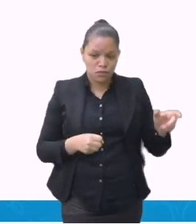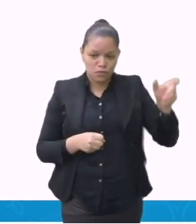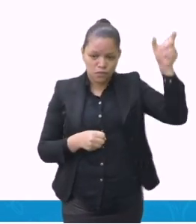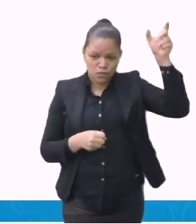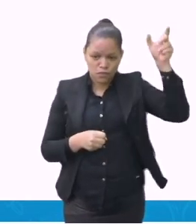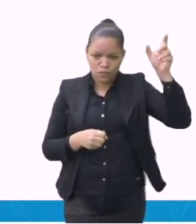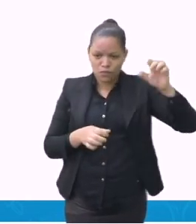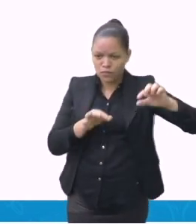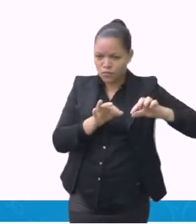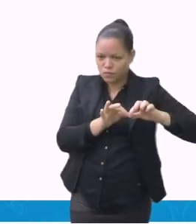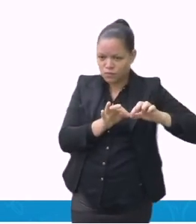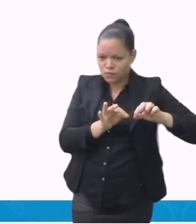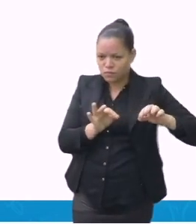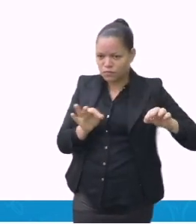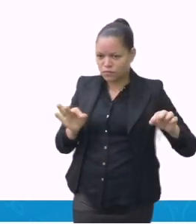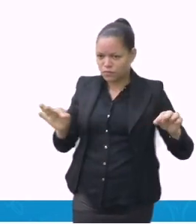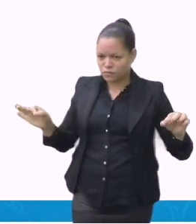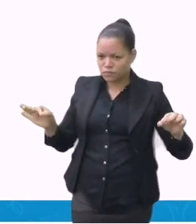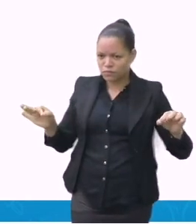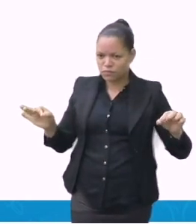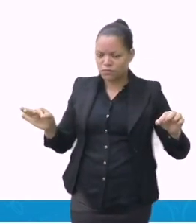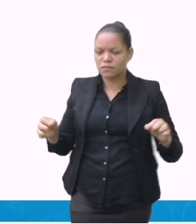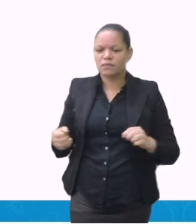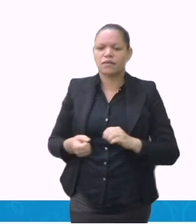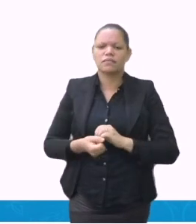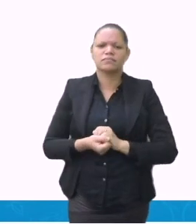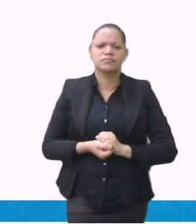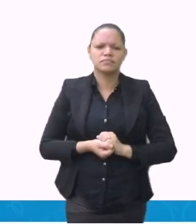10. Então, ele vai estar no 8,